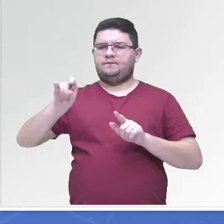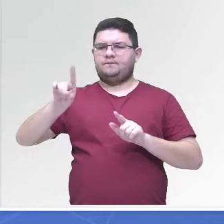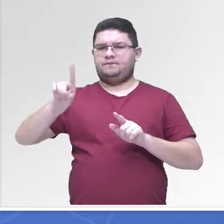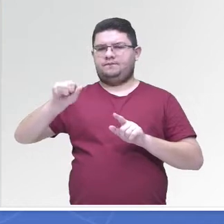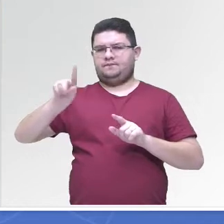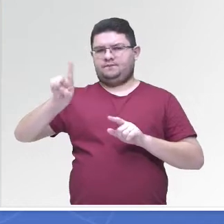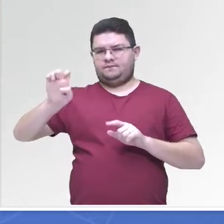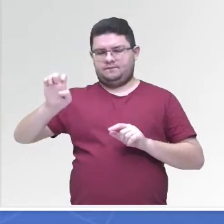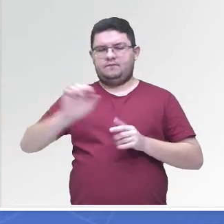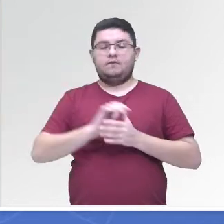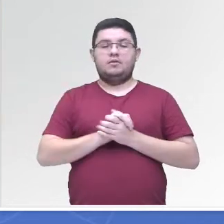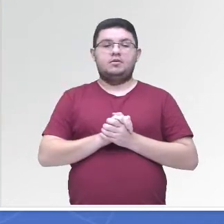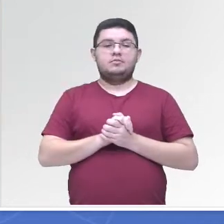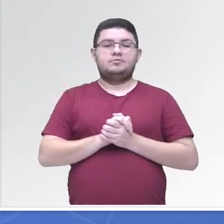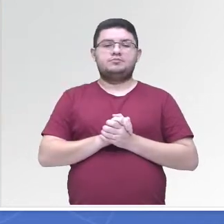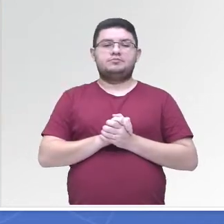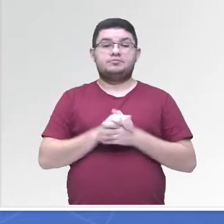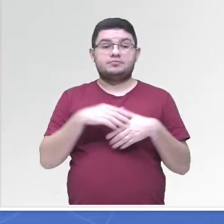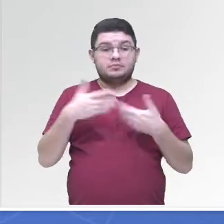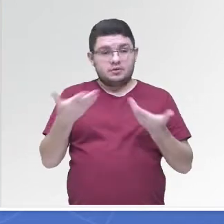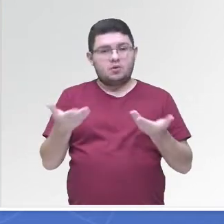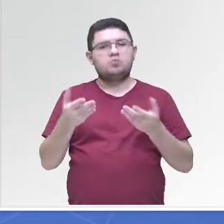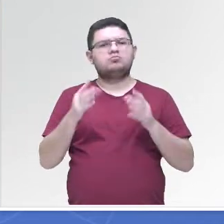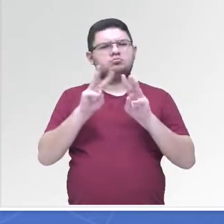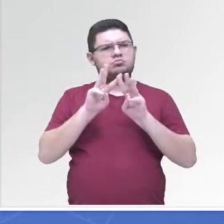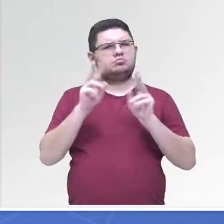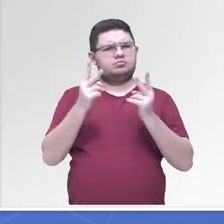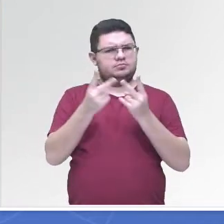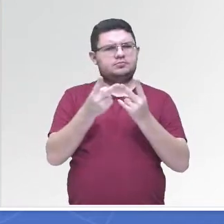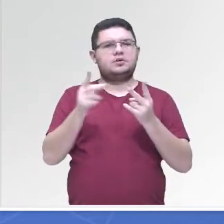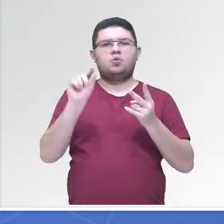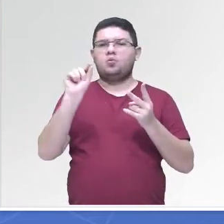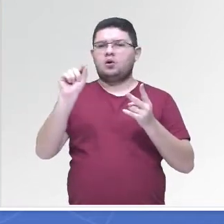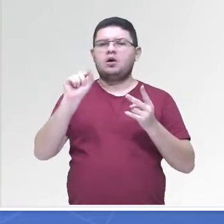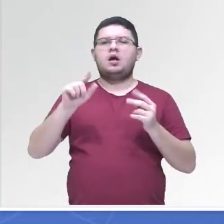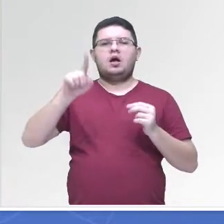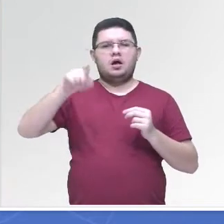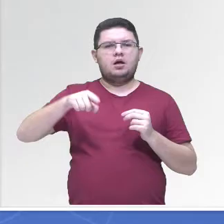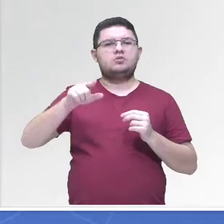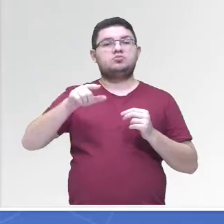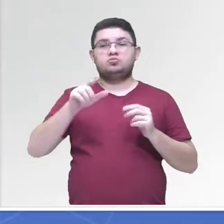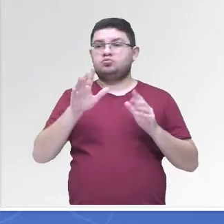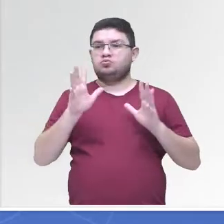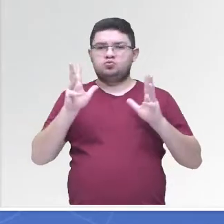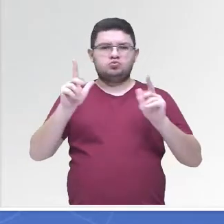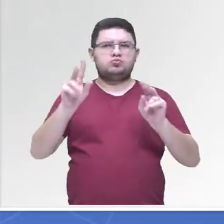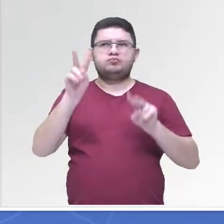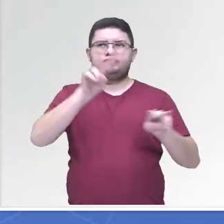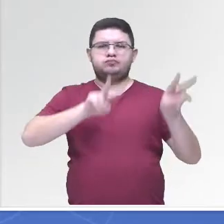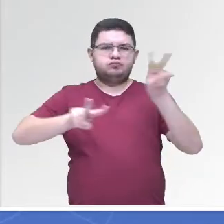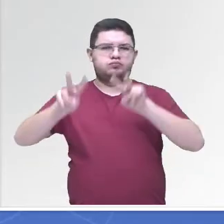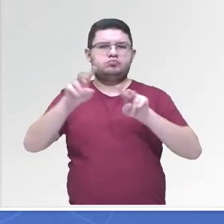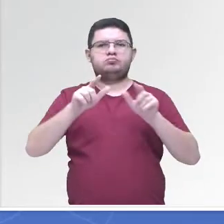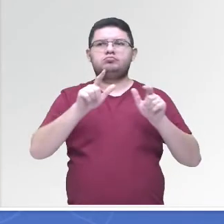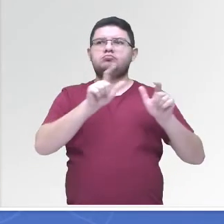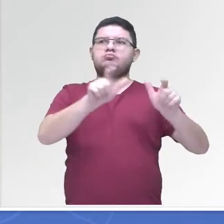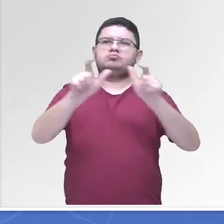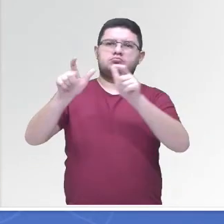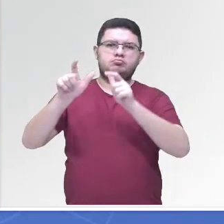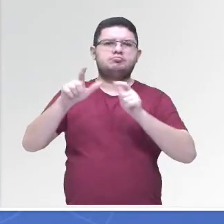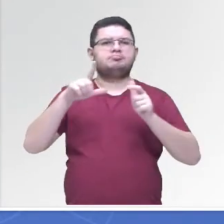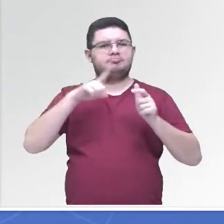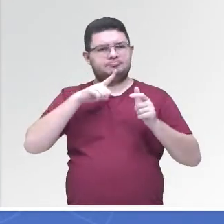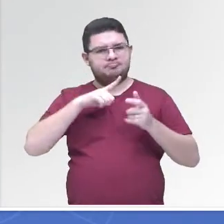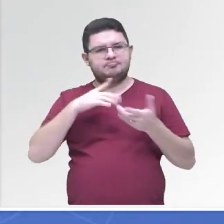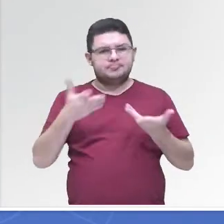e ocupa lugar no espaço. Já é uma frase bem comum aí para todos nós, tá? Bora falar mais um pouquinho aqui de matéria? Olha